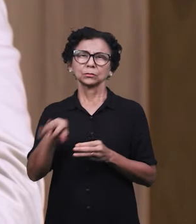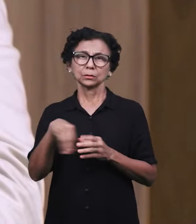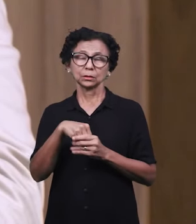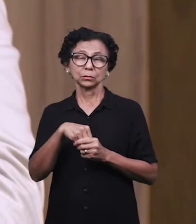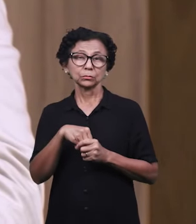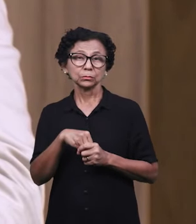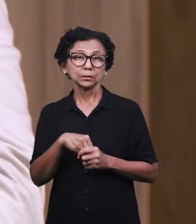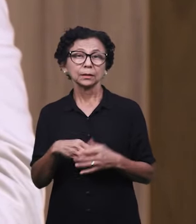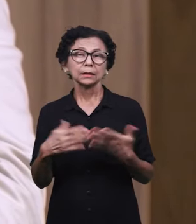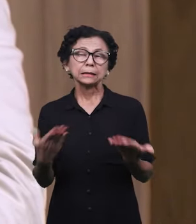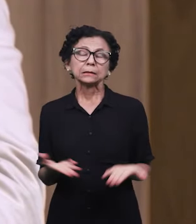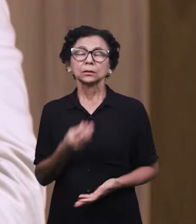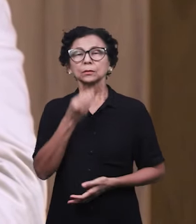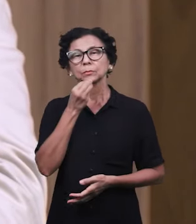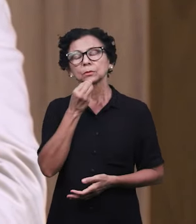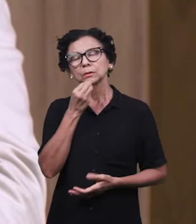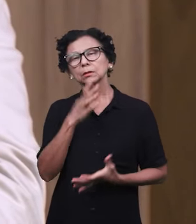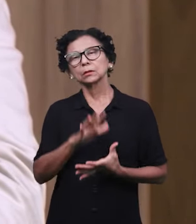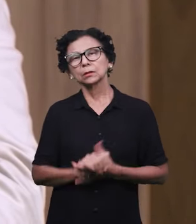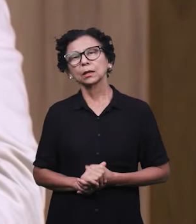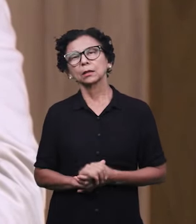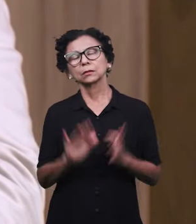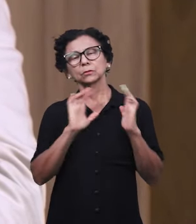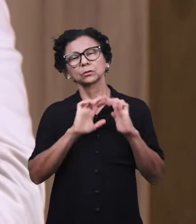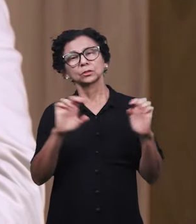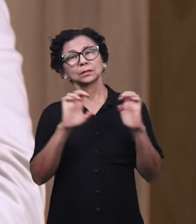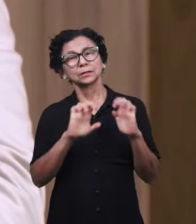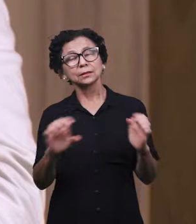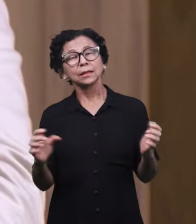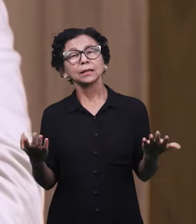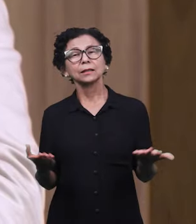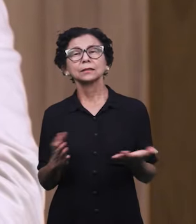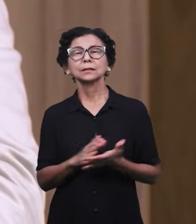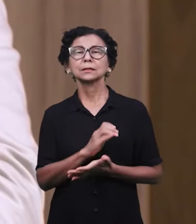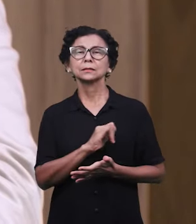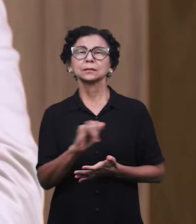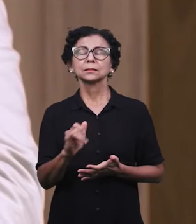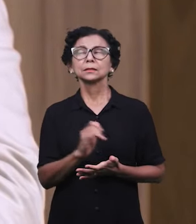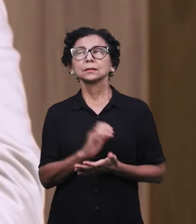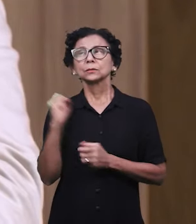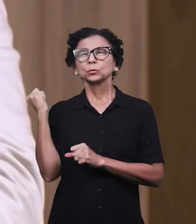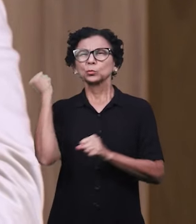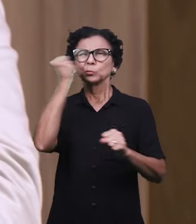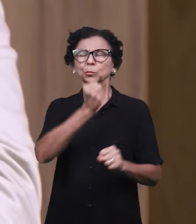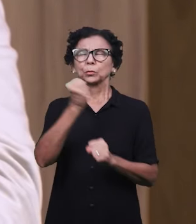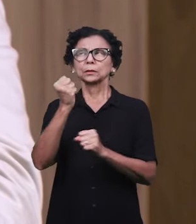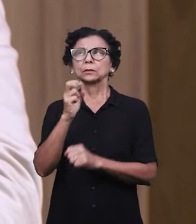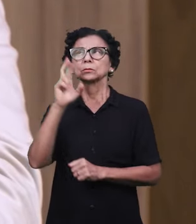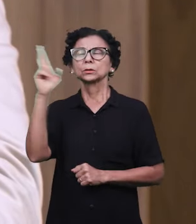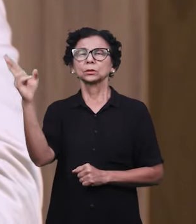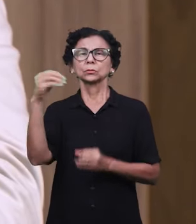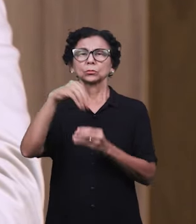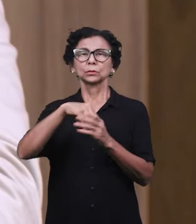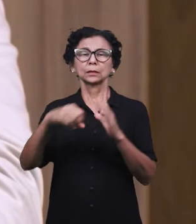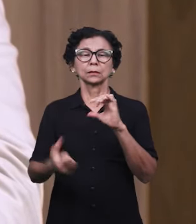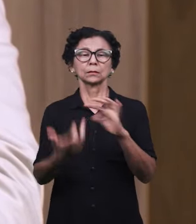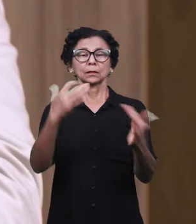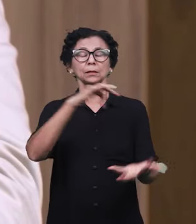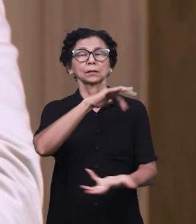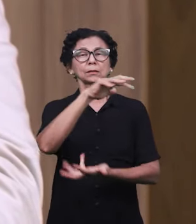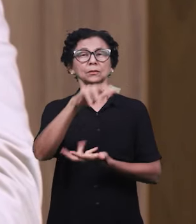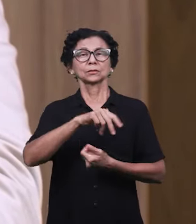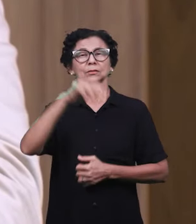Senhor opera, falar que tudo isso está dentro da obra criadora. Nós aprendemos ao longo do tempo a lidar com essas coisas, principalmente